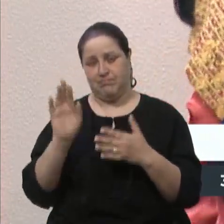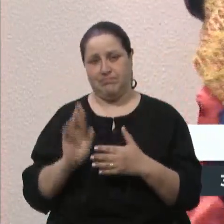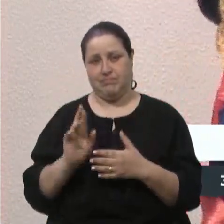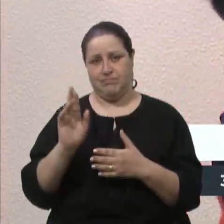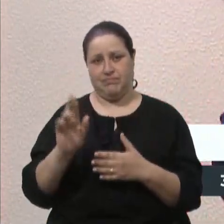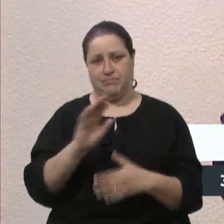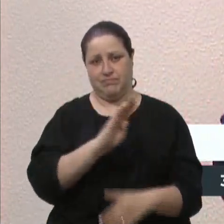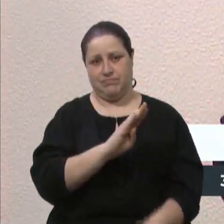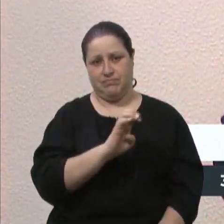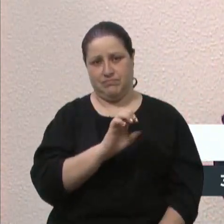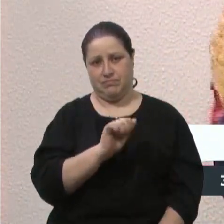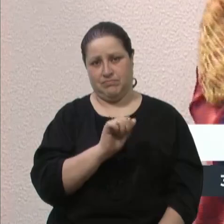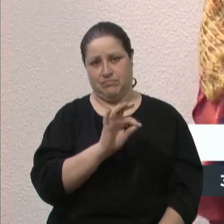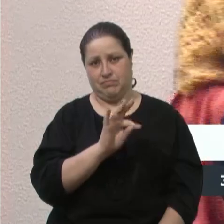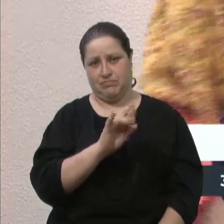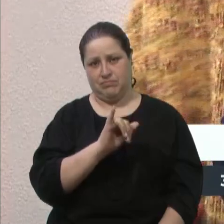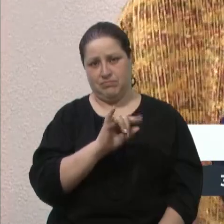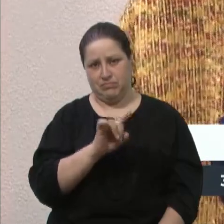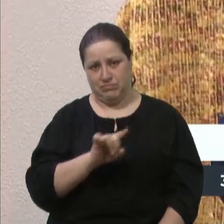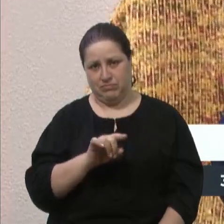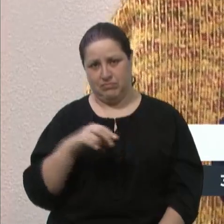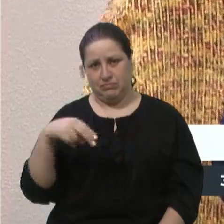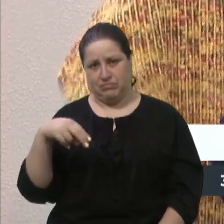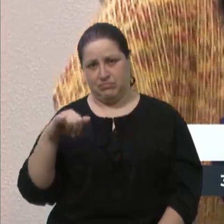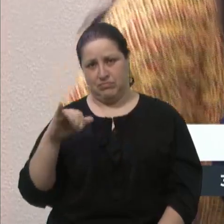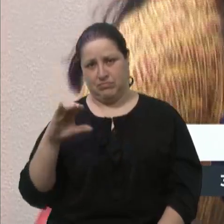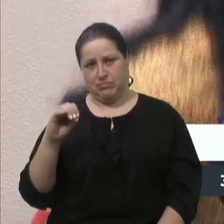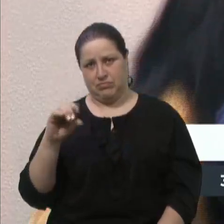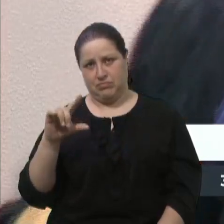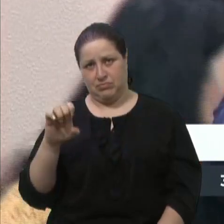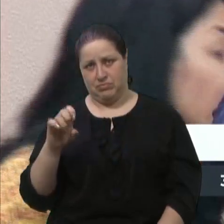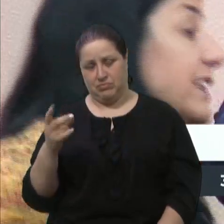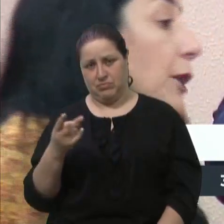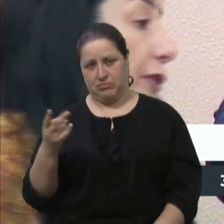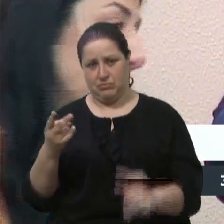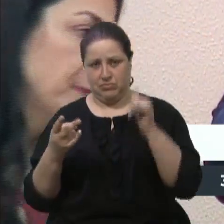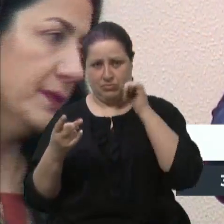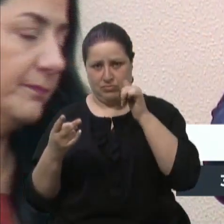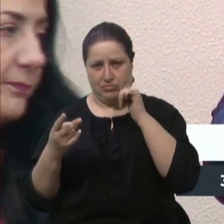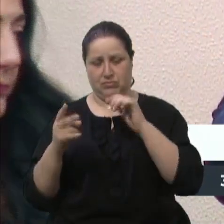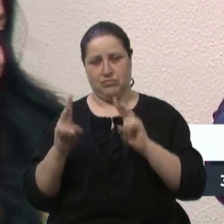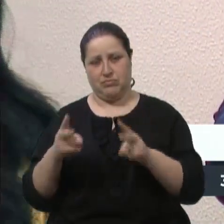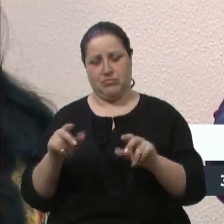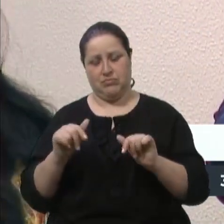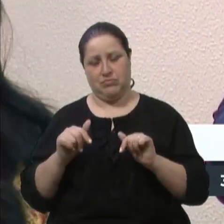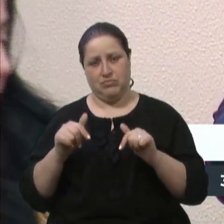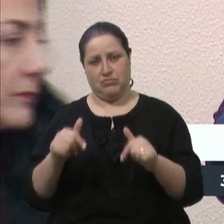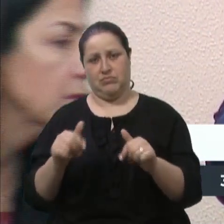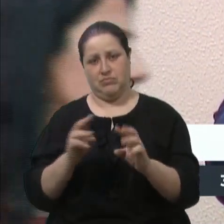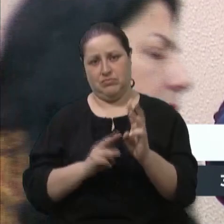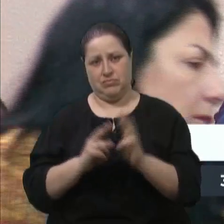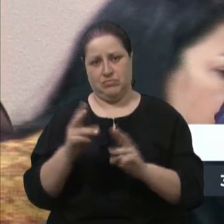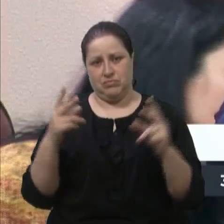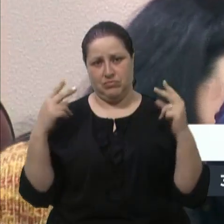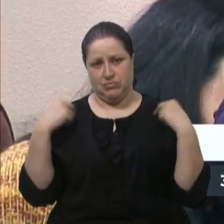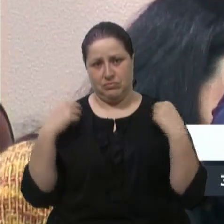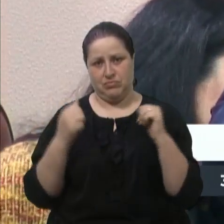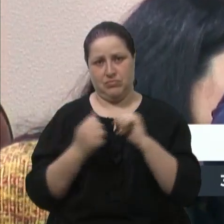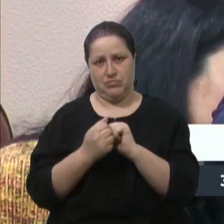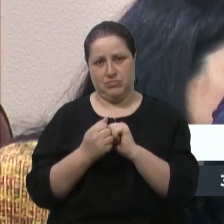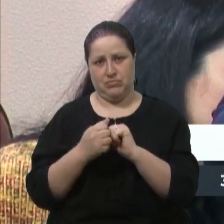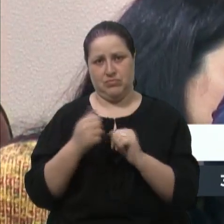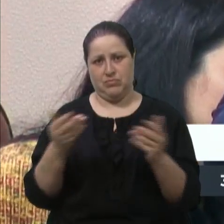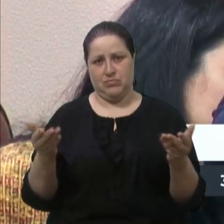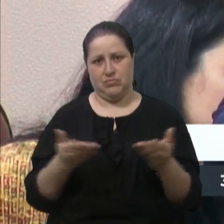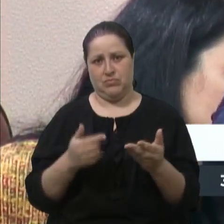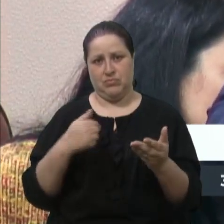Nicole, essas guerreiras vanzeiras que estão ali junto conosco, hoje tenho certeza absoluta que nós vamos